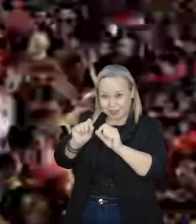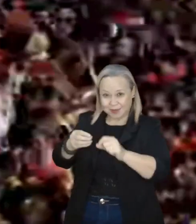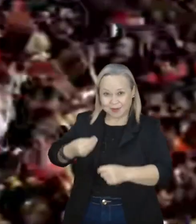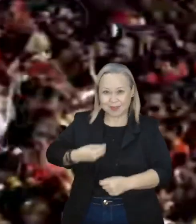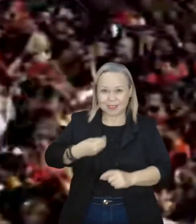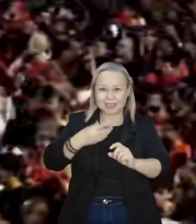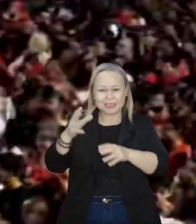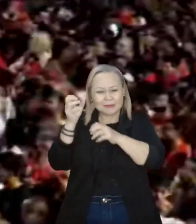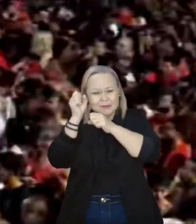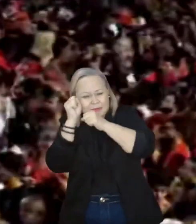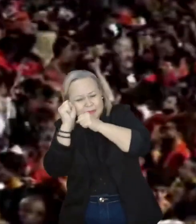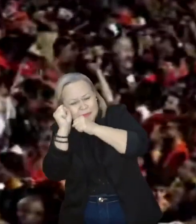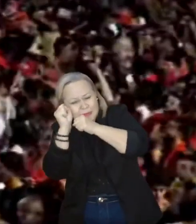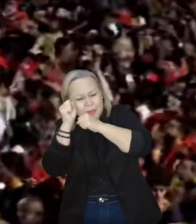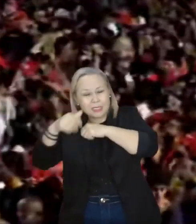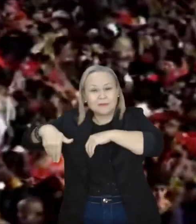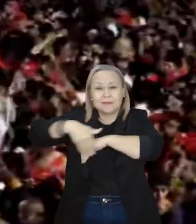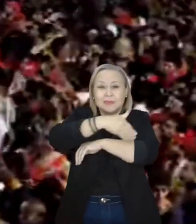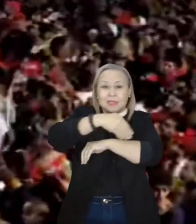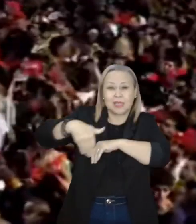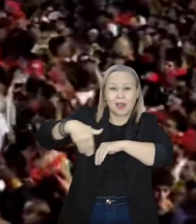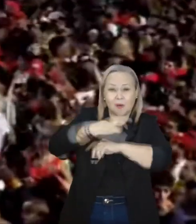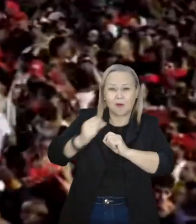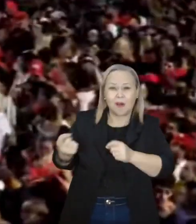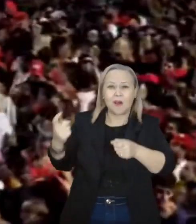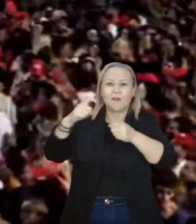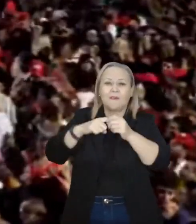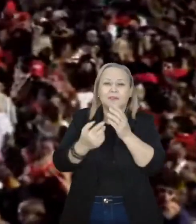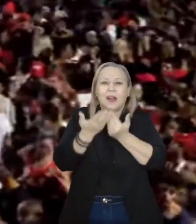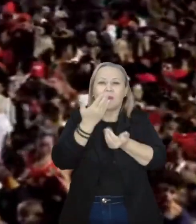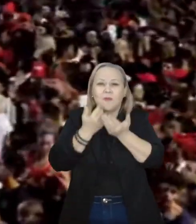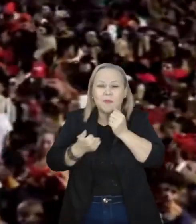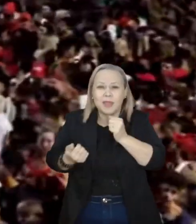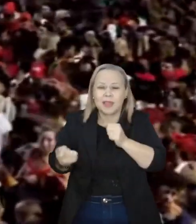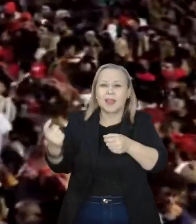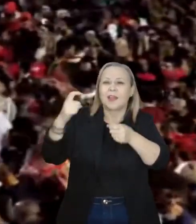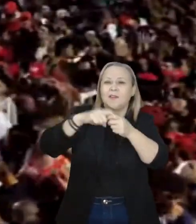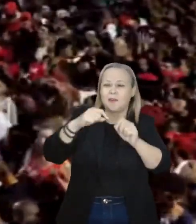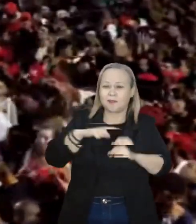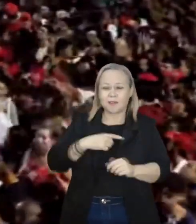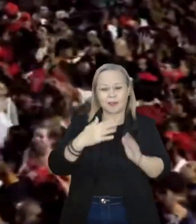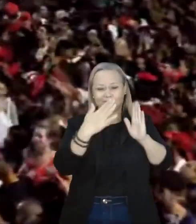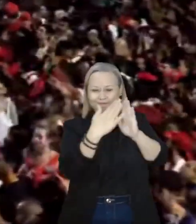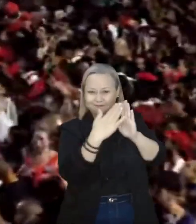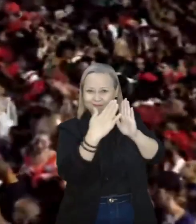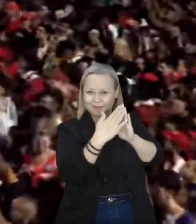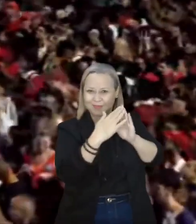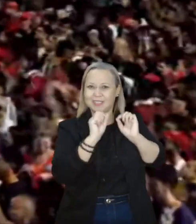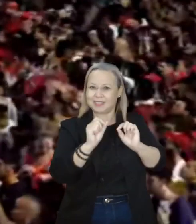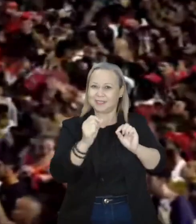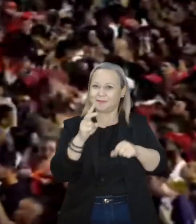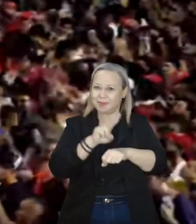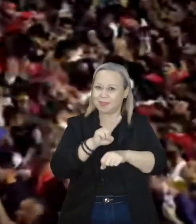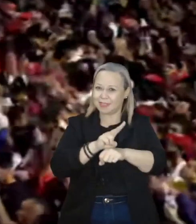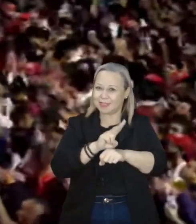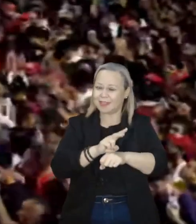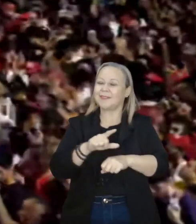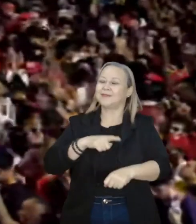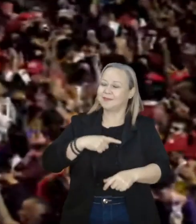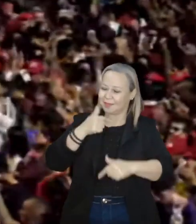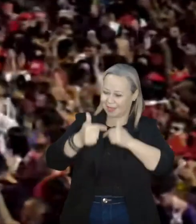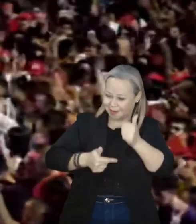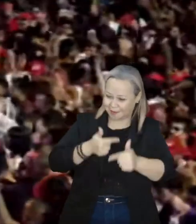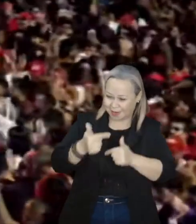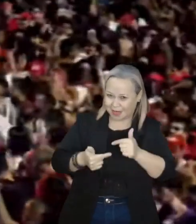dormindo embaixo da ponte vão voltar a comer, vão voltar a ter moradia e vão voltar a ter emprego.